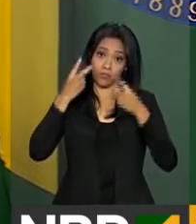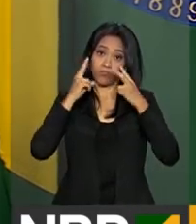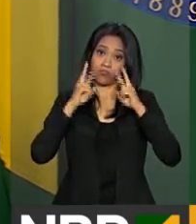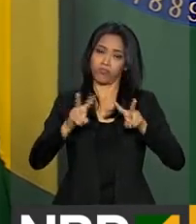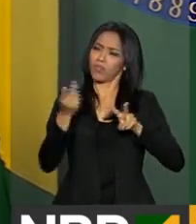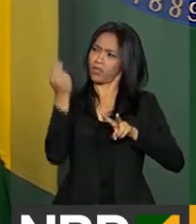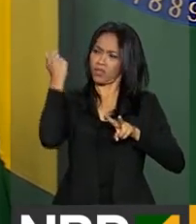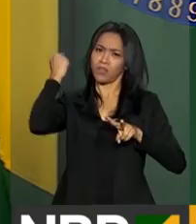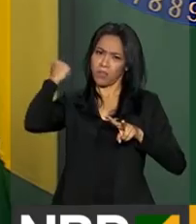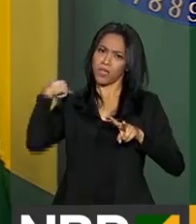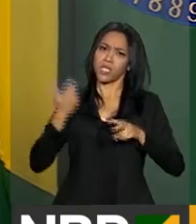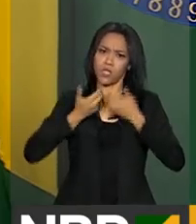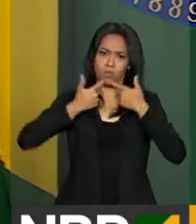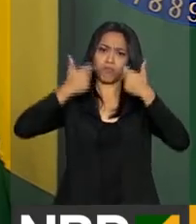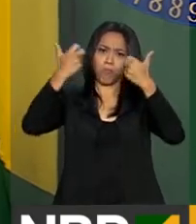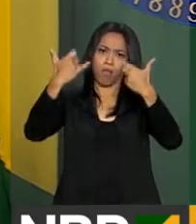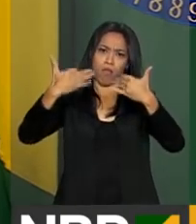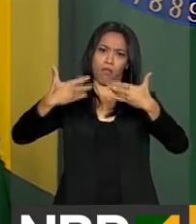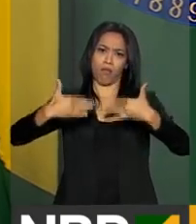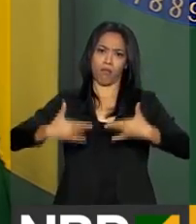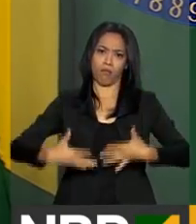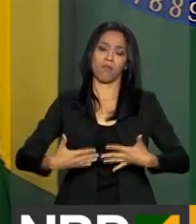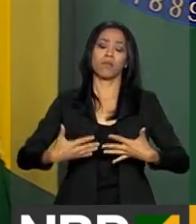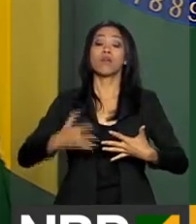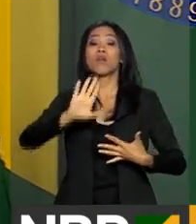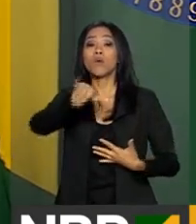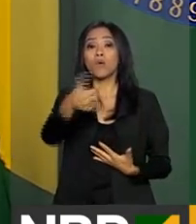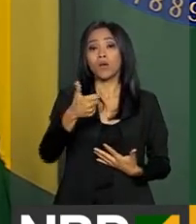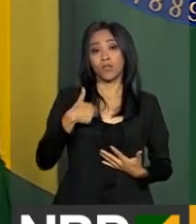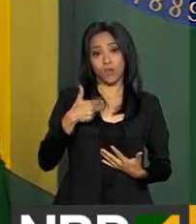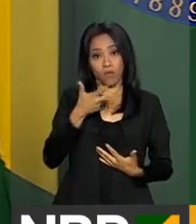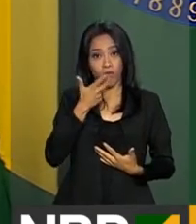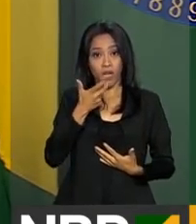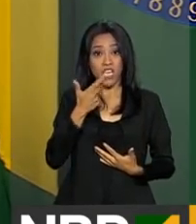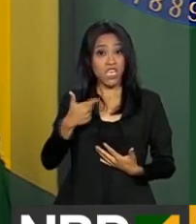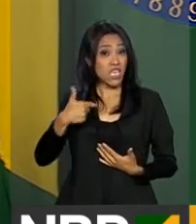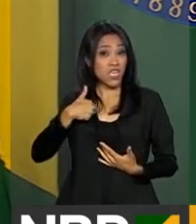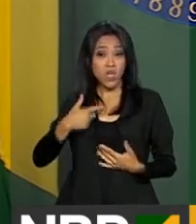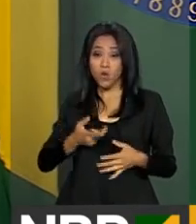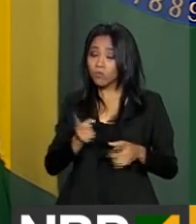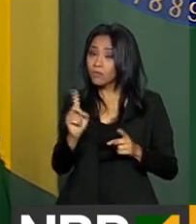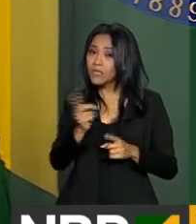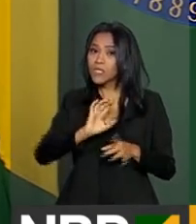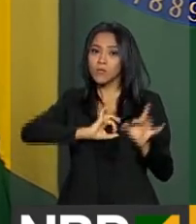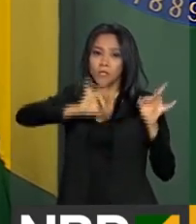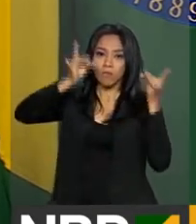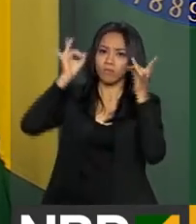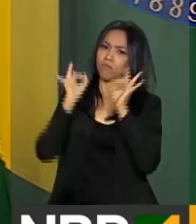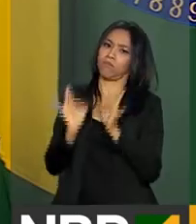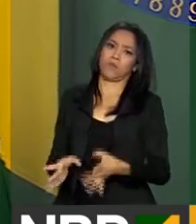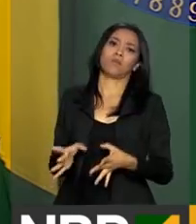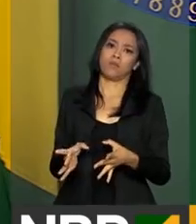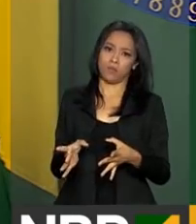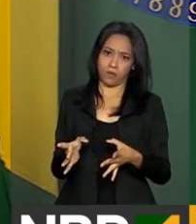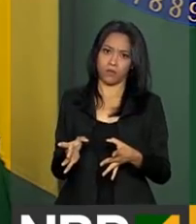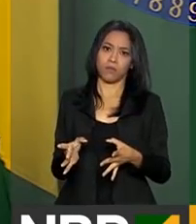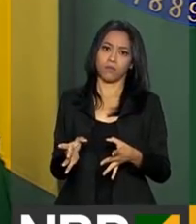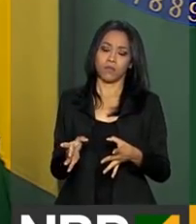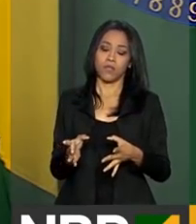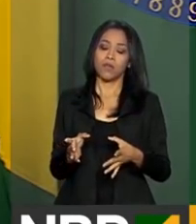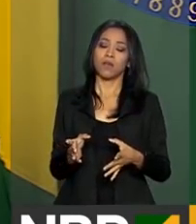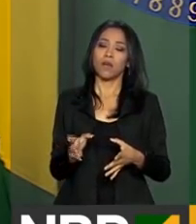tempo atrás quando eu disse que não renunciaria e até